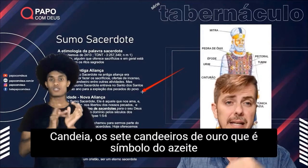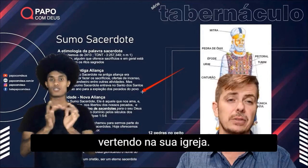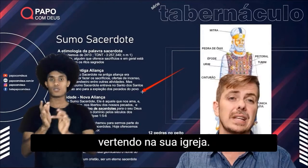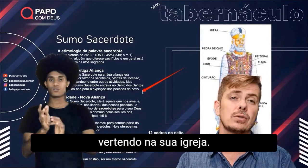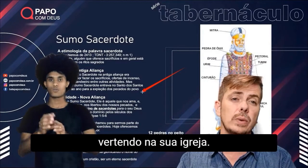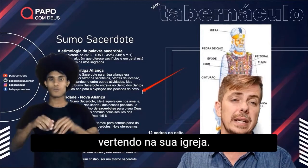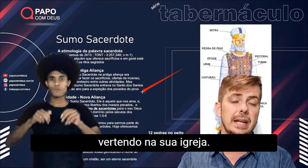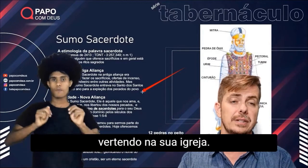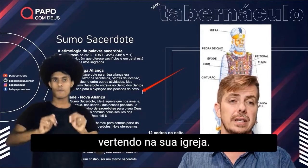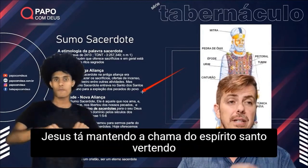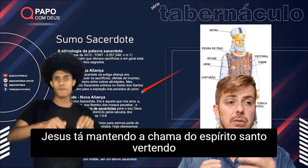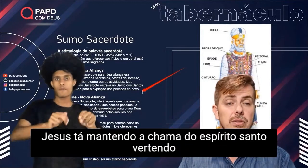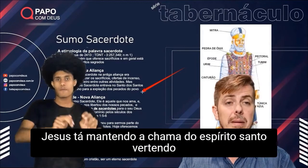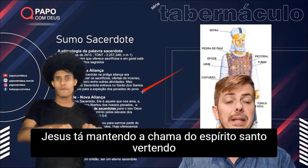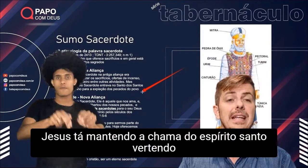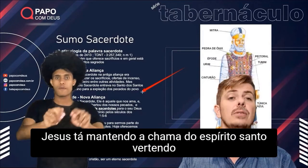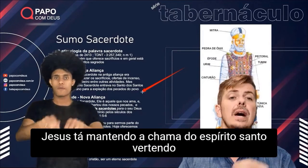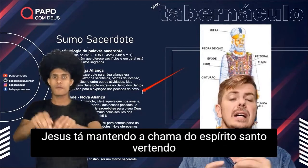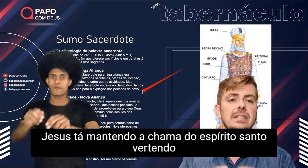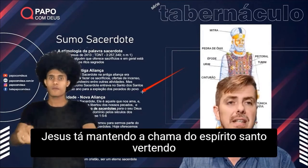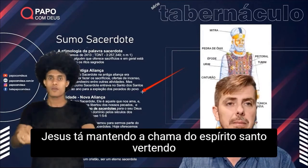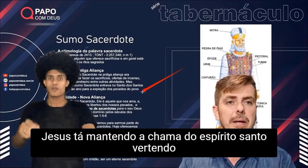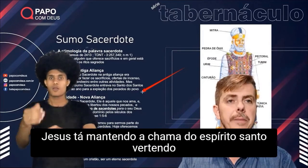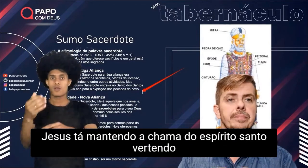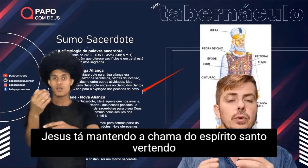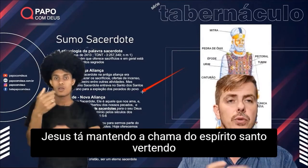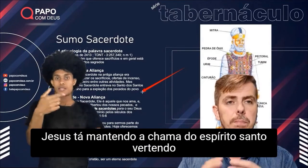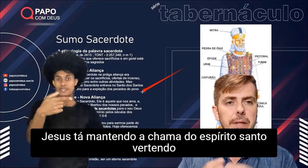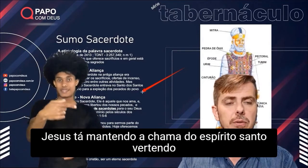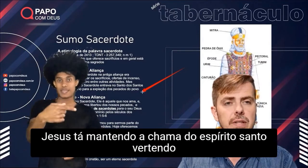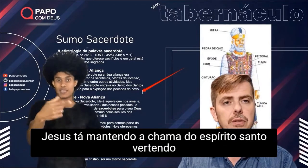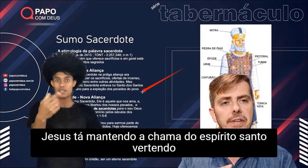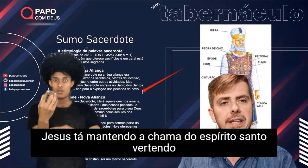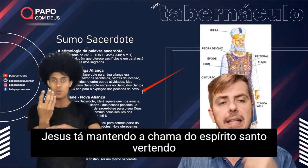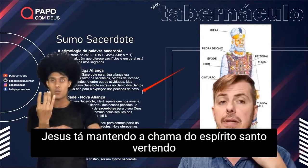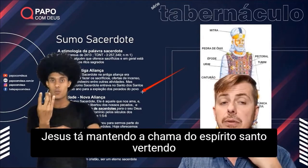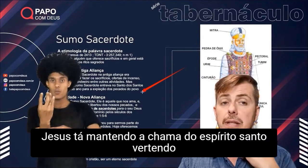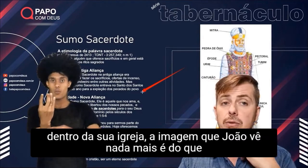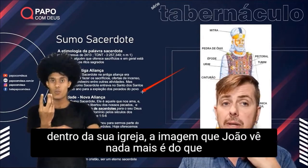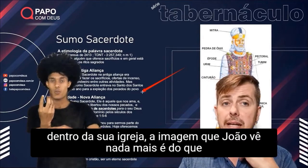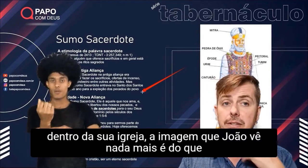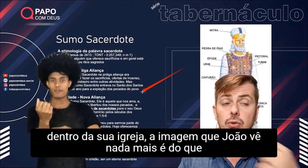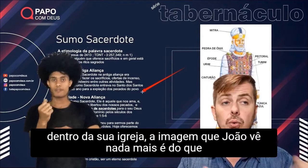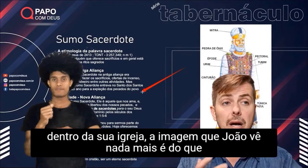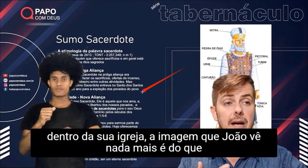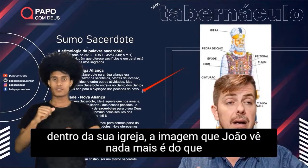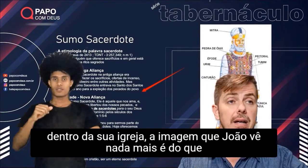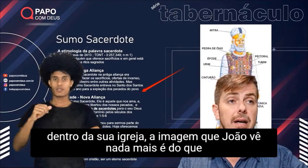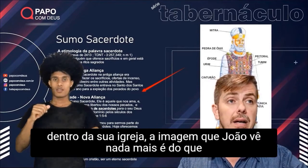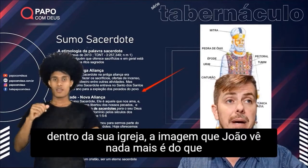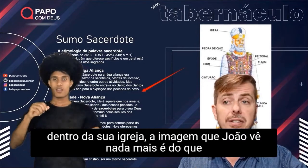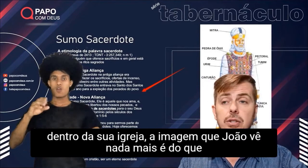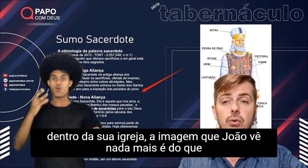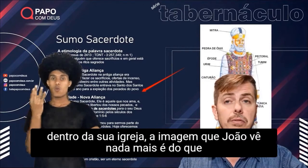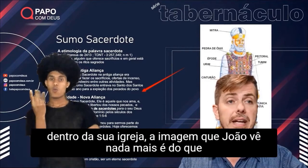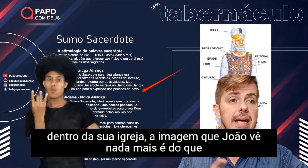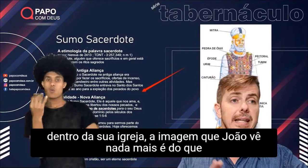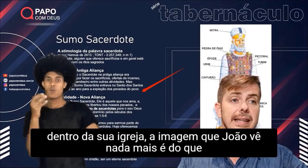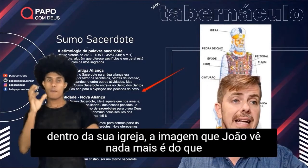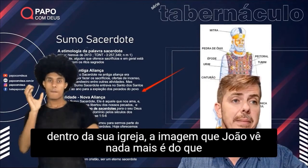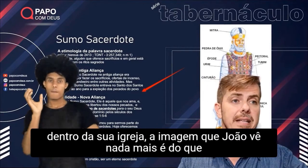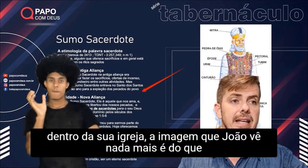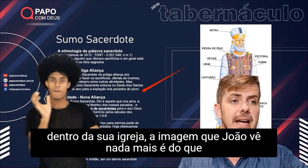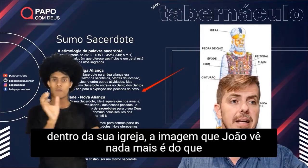azeite vertendo na sua igreja. Jesus está mantendo a chama do Espírito Santo vertendo dentro da sua igreja. A imagem que João